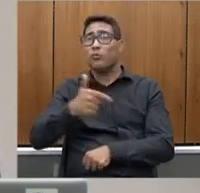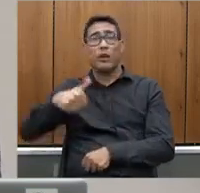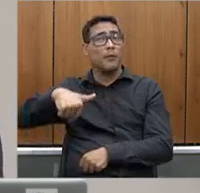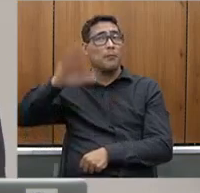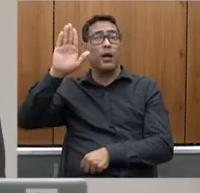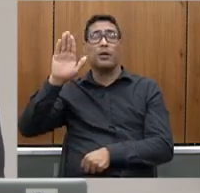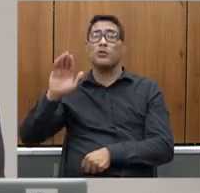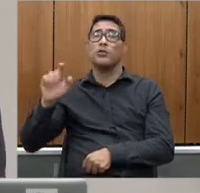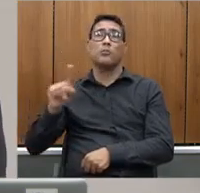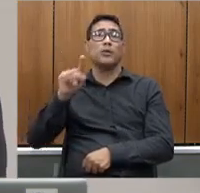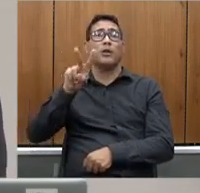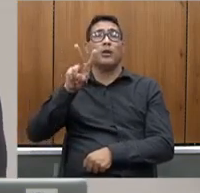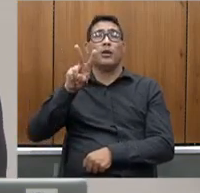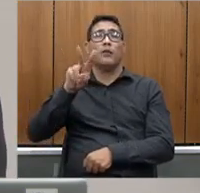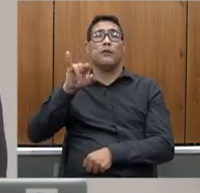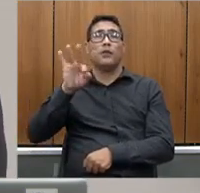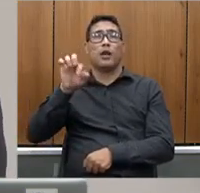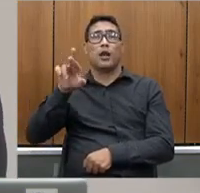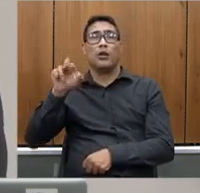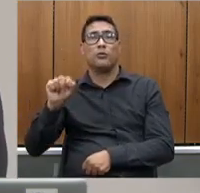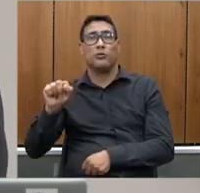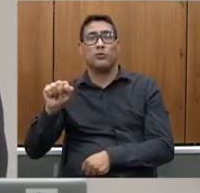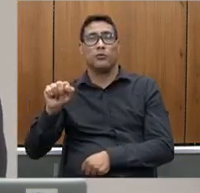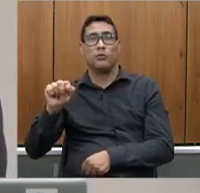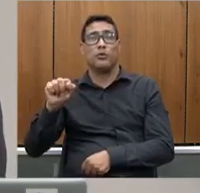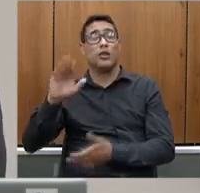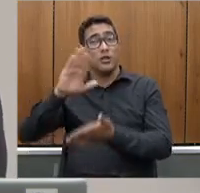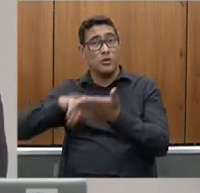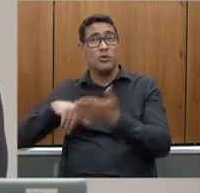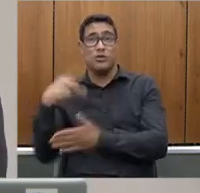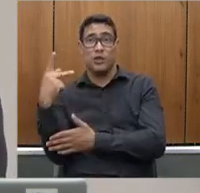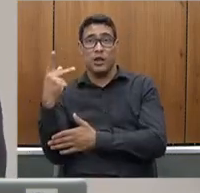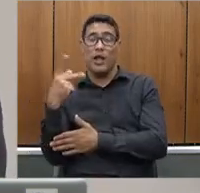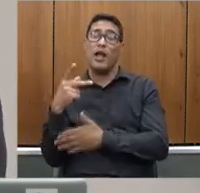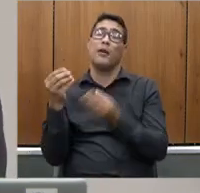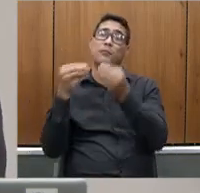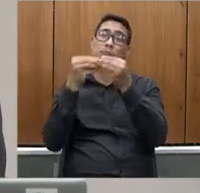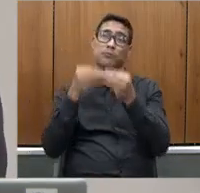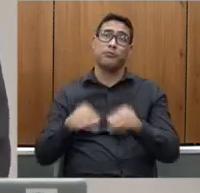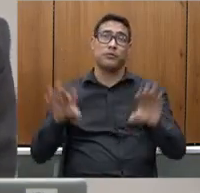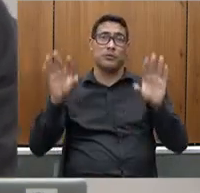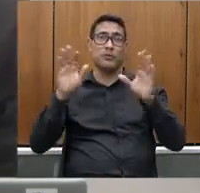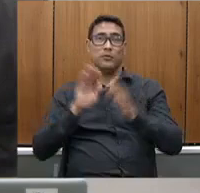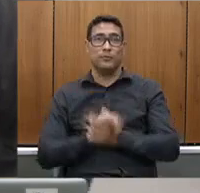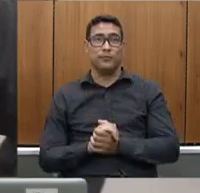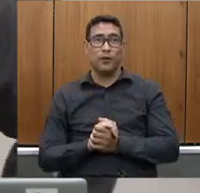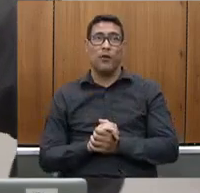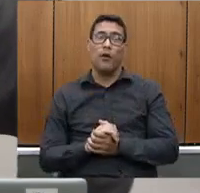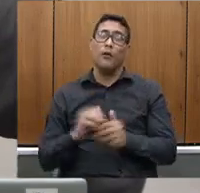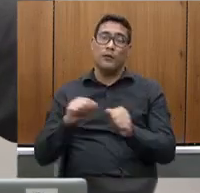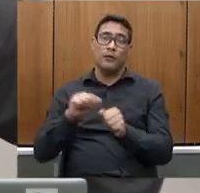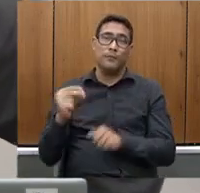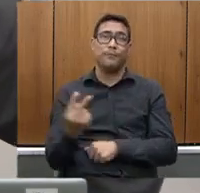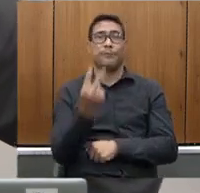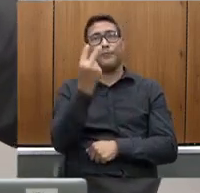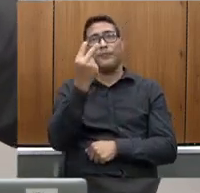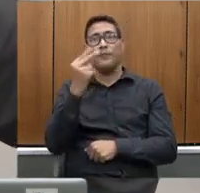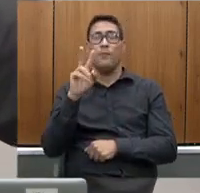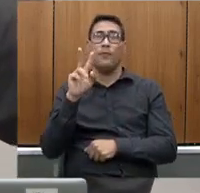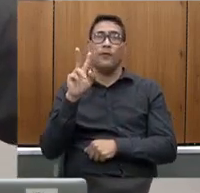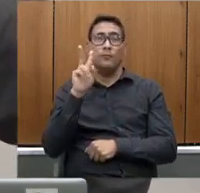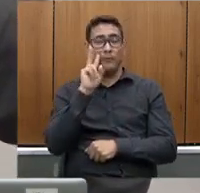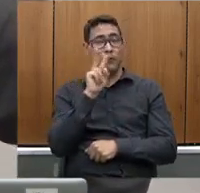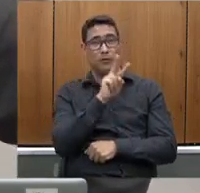você tira ela o prejuízo é enorme nós fazendo essas duas observações que a gente faz o pedido Senhor